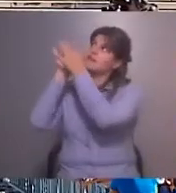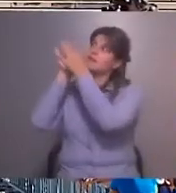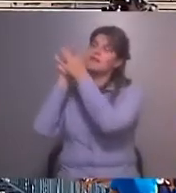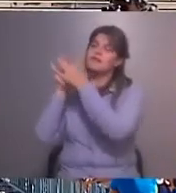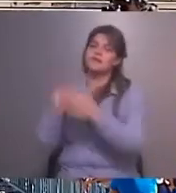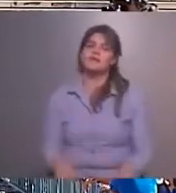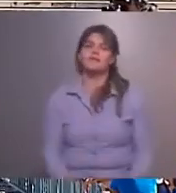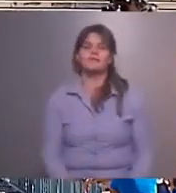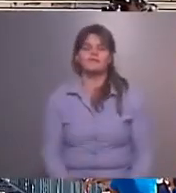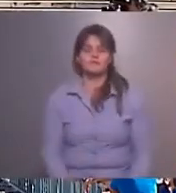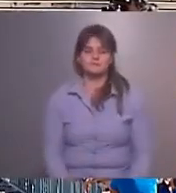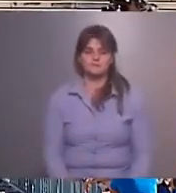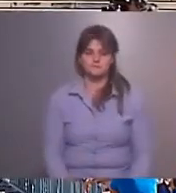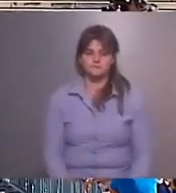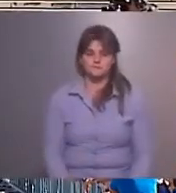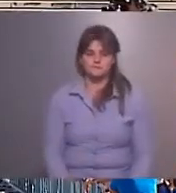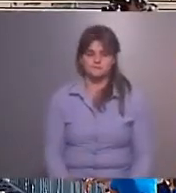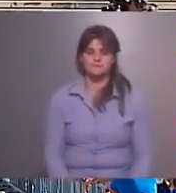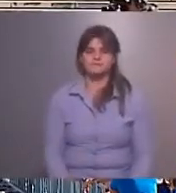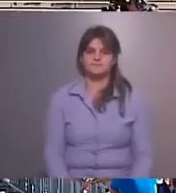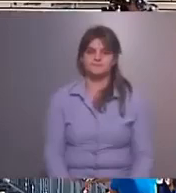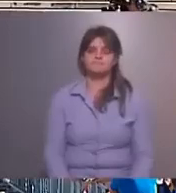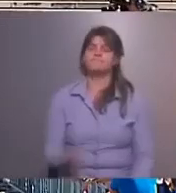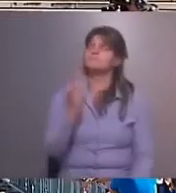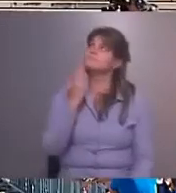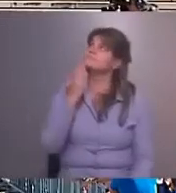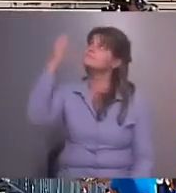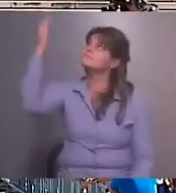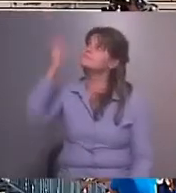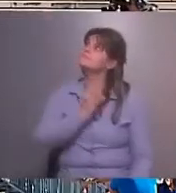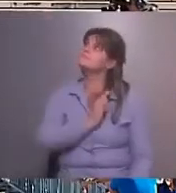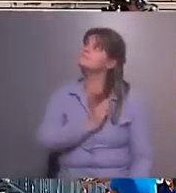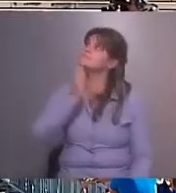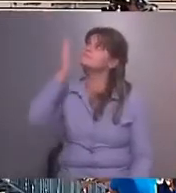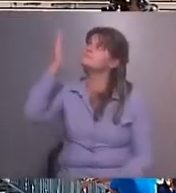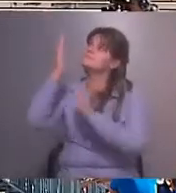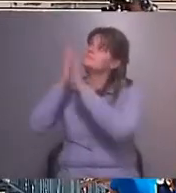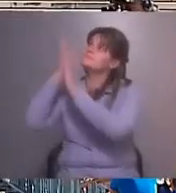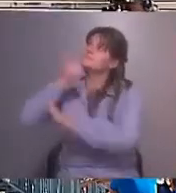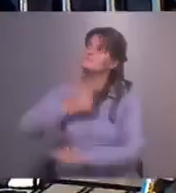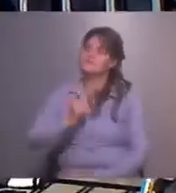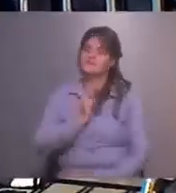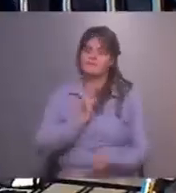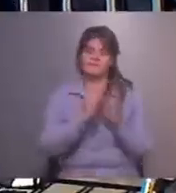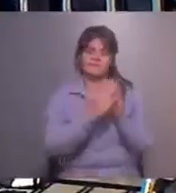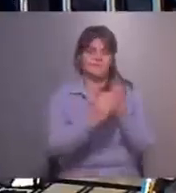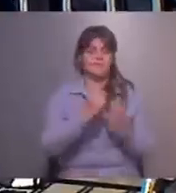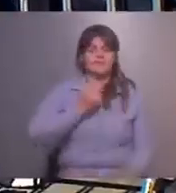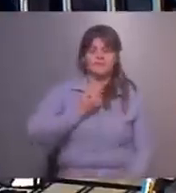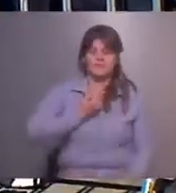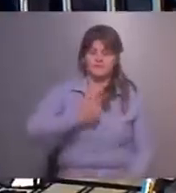em Deus. Demos graças ao Senhor nosso Deus.